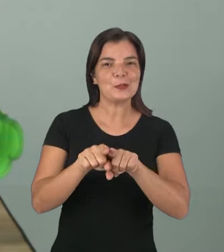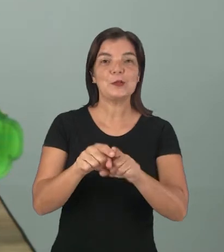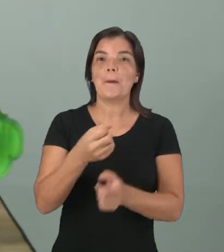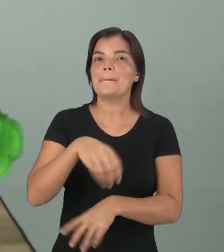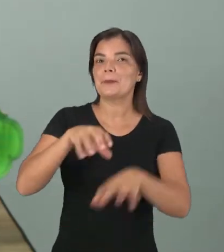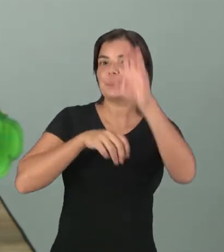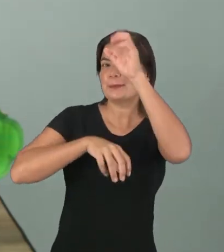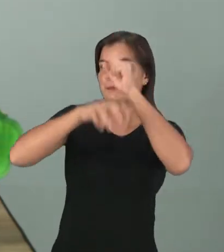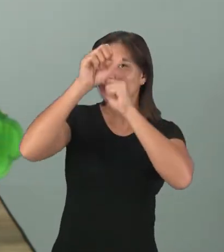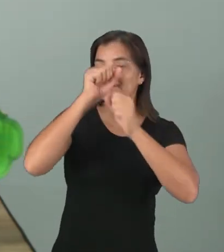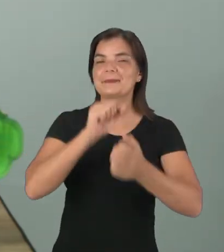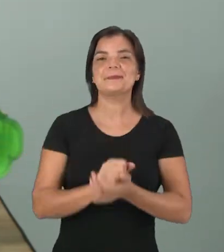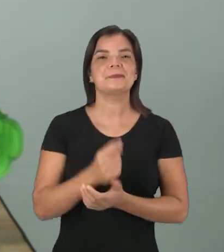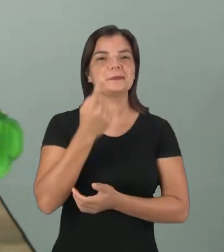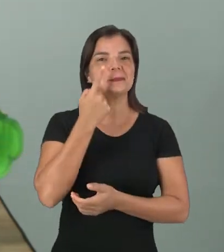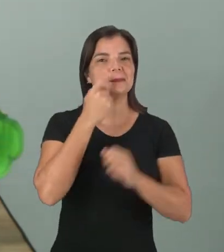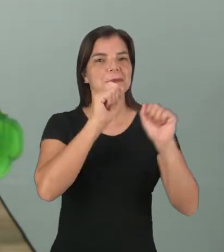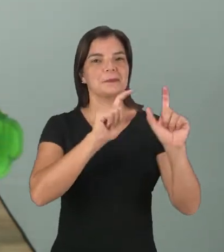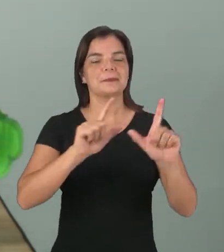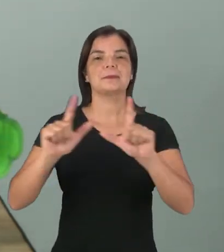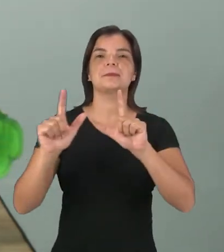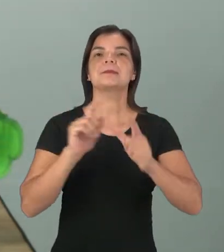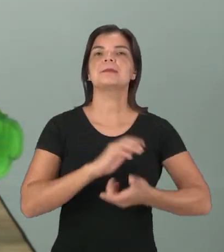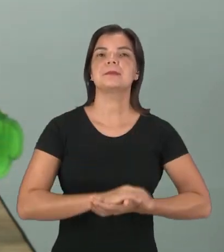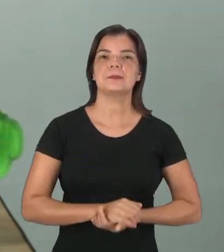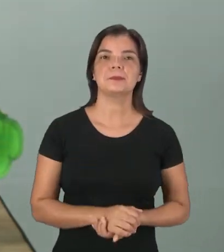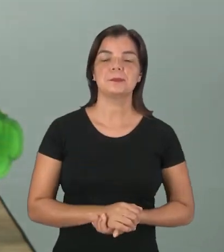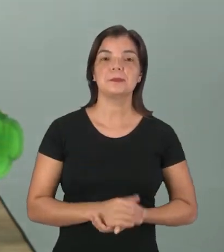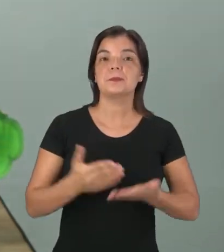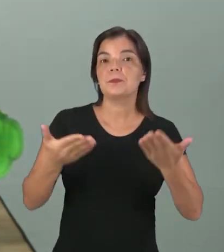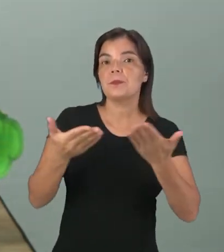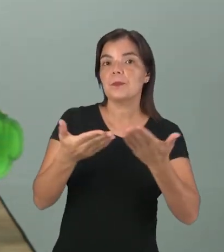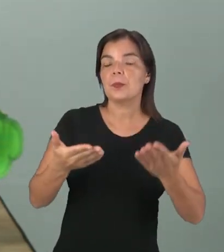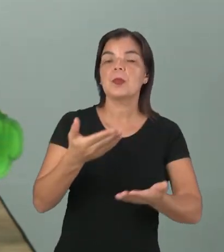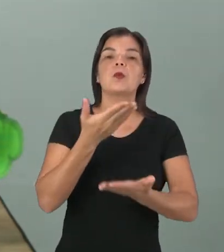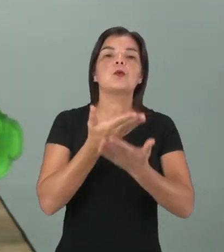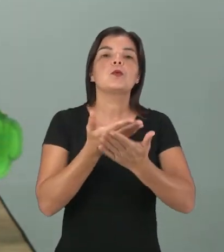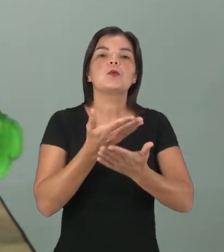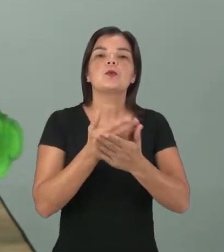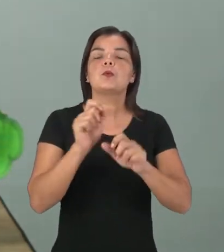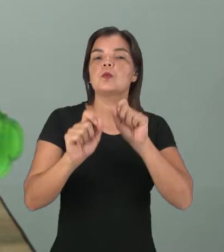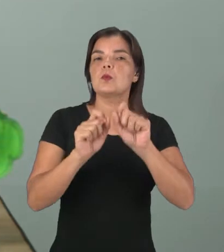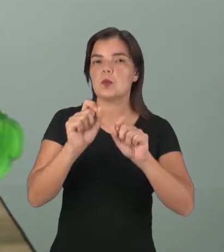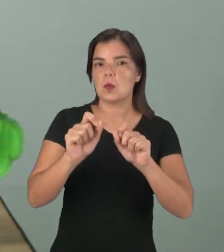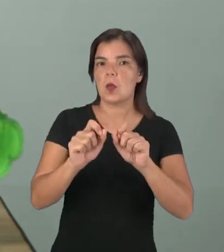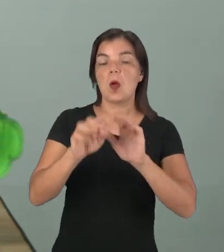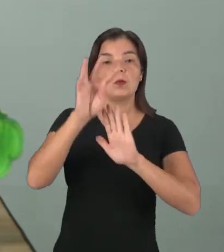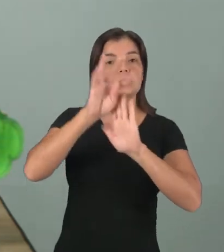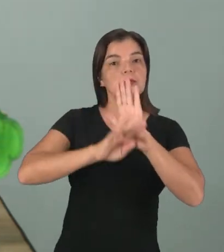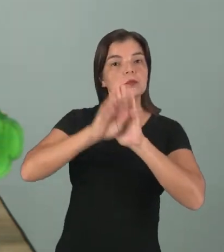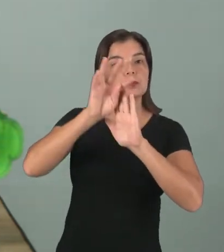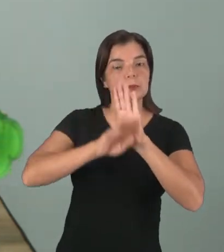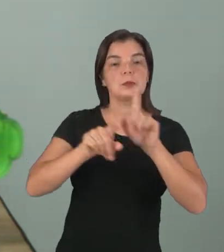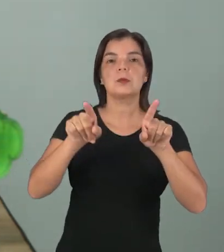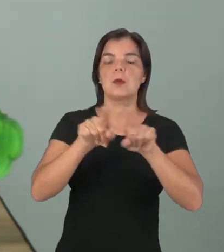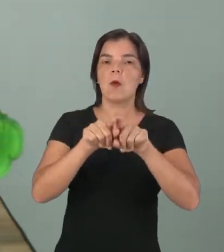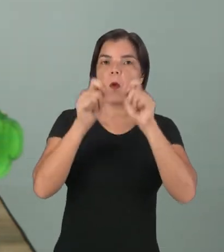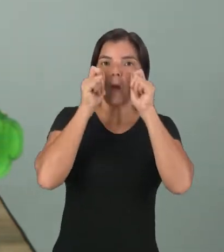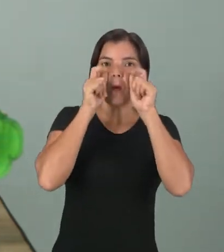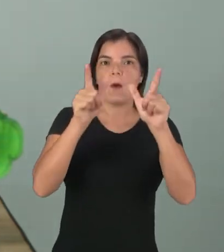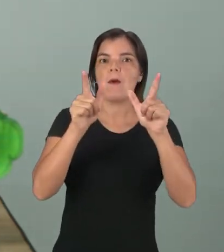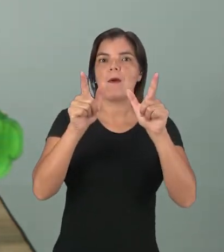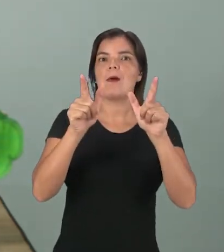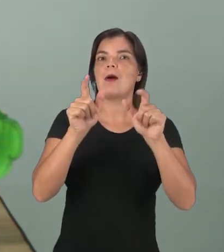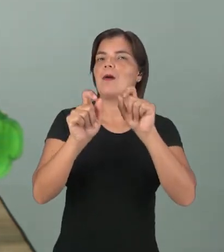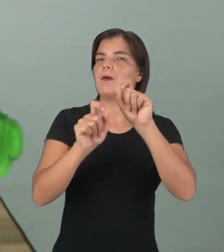aventura do aprendizado. Vamos juntos? Olha só, hoje nós vamos falar sobre um tipo de texto que desperta